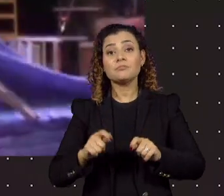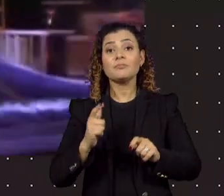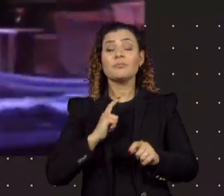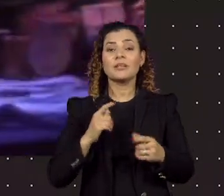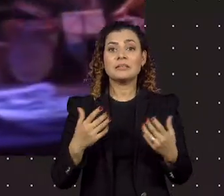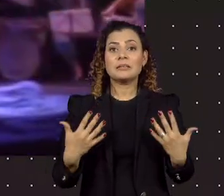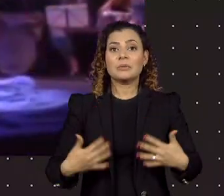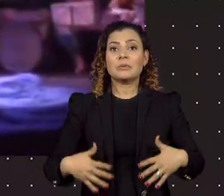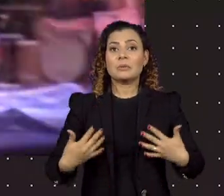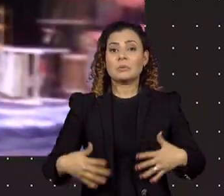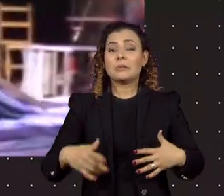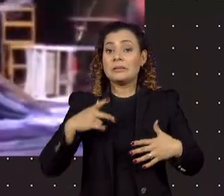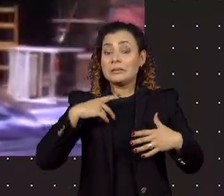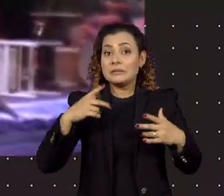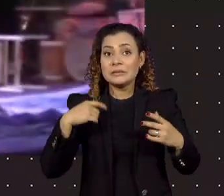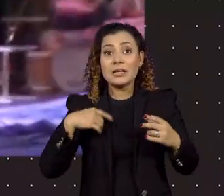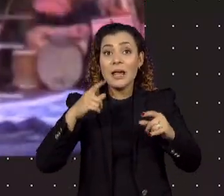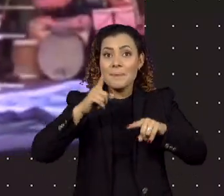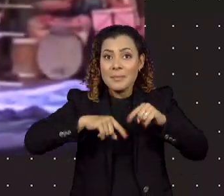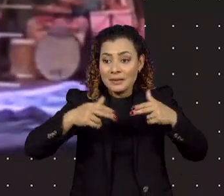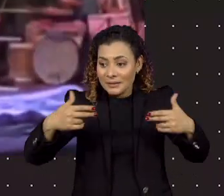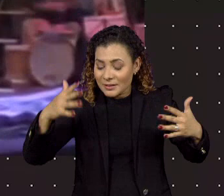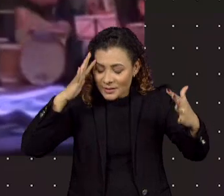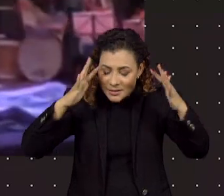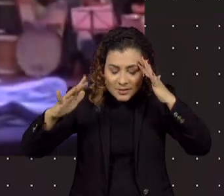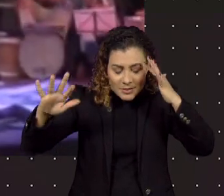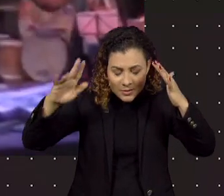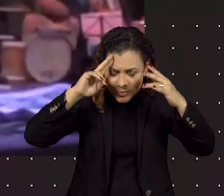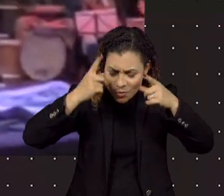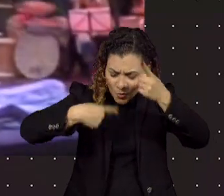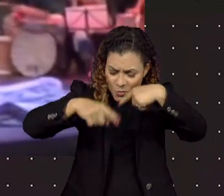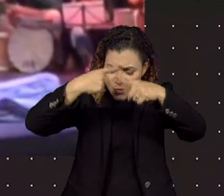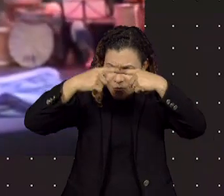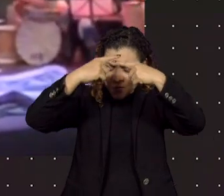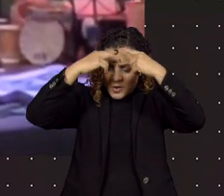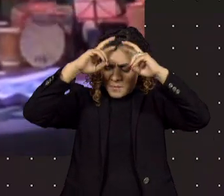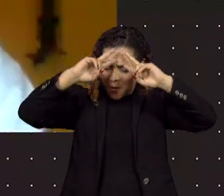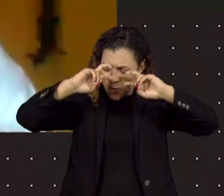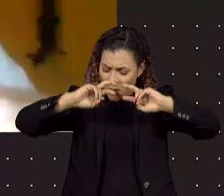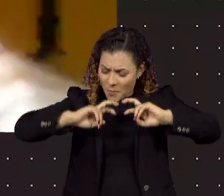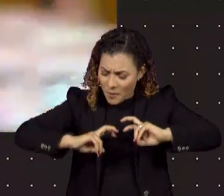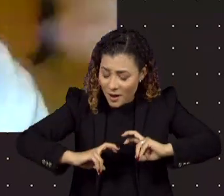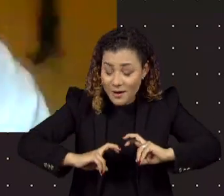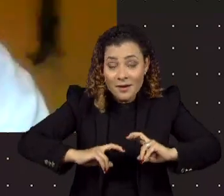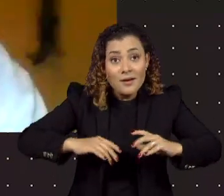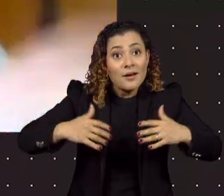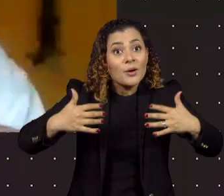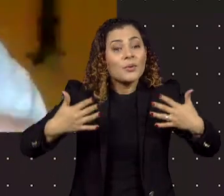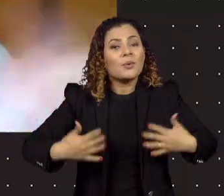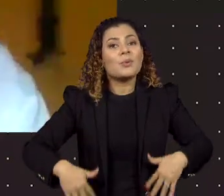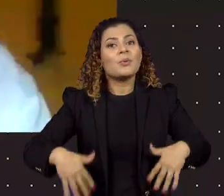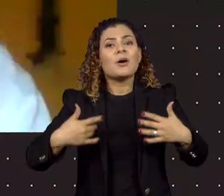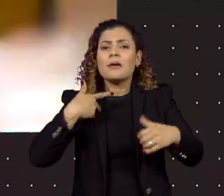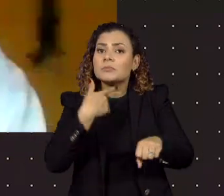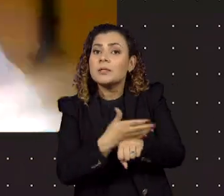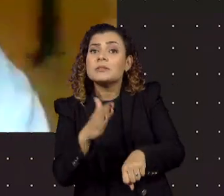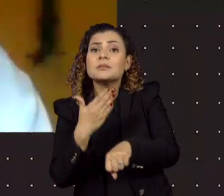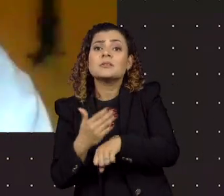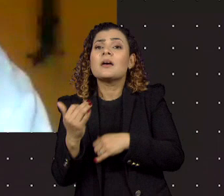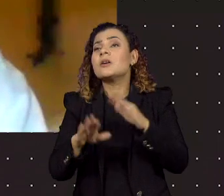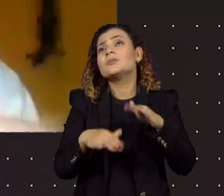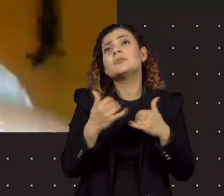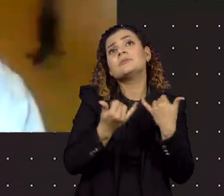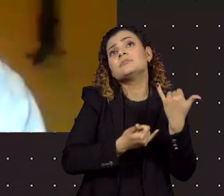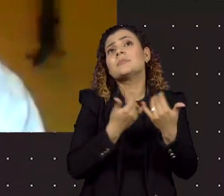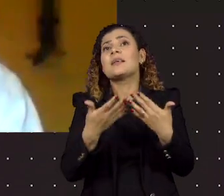mergulhos profundos nos nossos inconscientes enquanto artistas. Através de um exercício, de um jogo teatral,